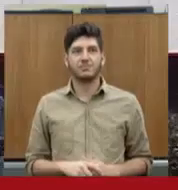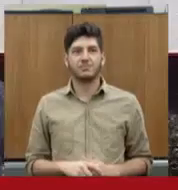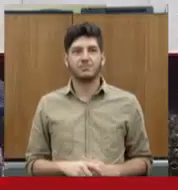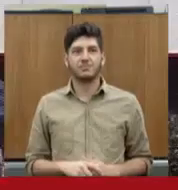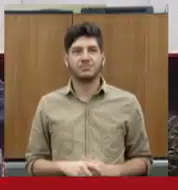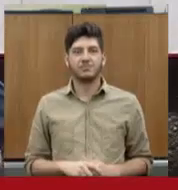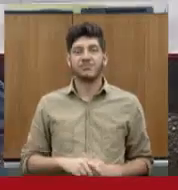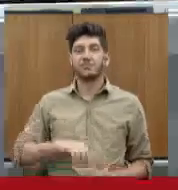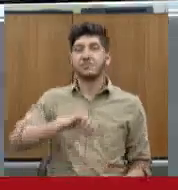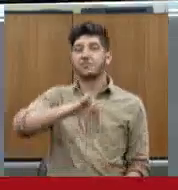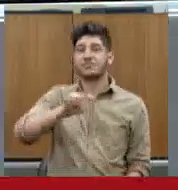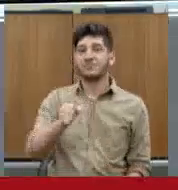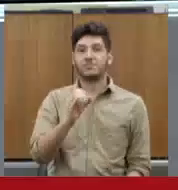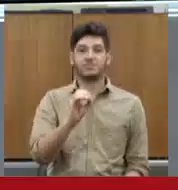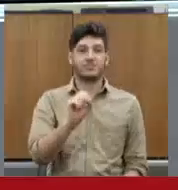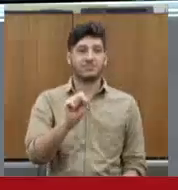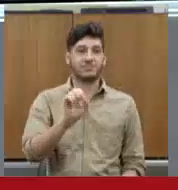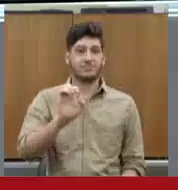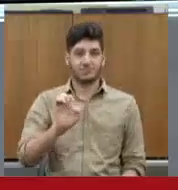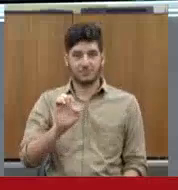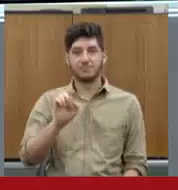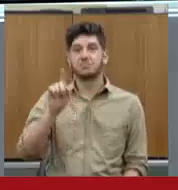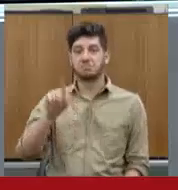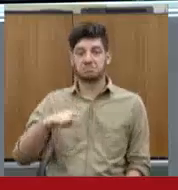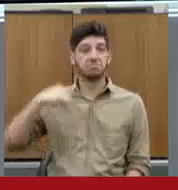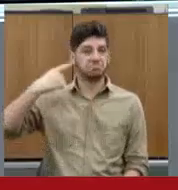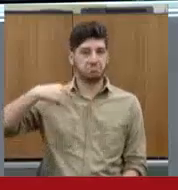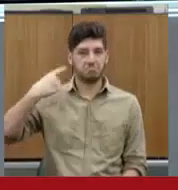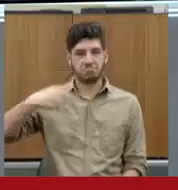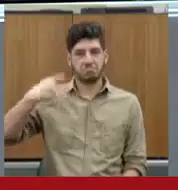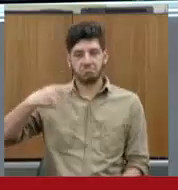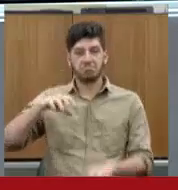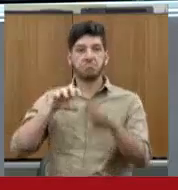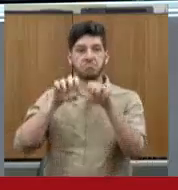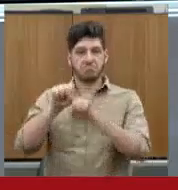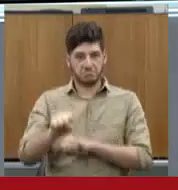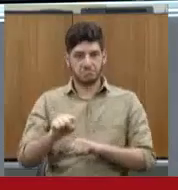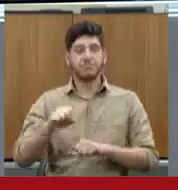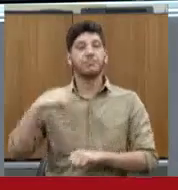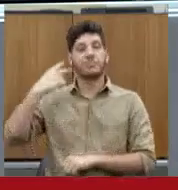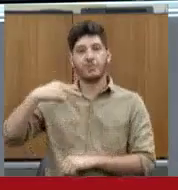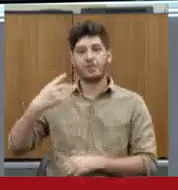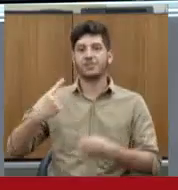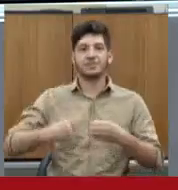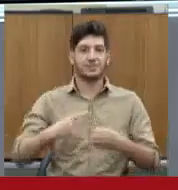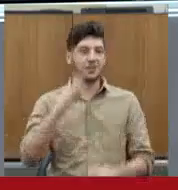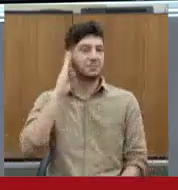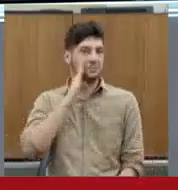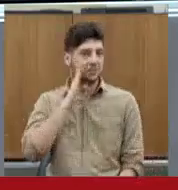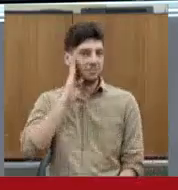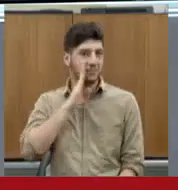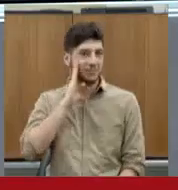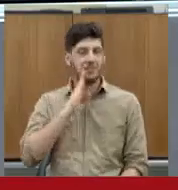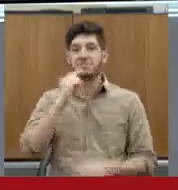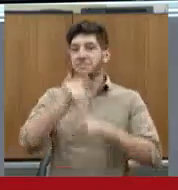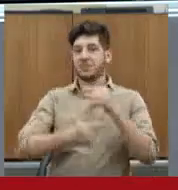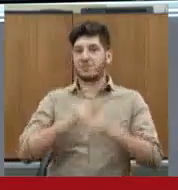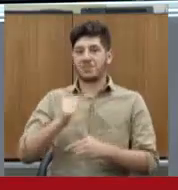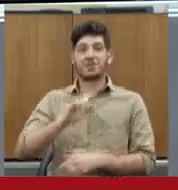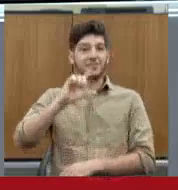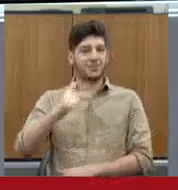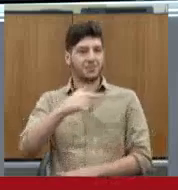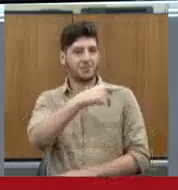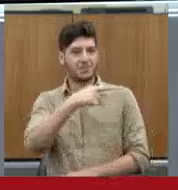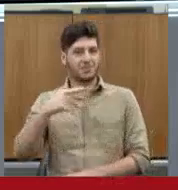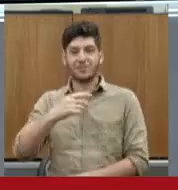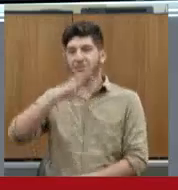José Bonifácio Borges de Andrada é advogado, foi vereador em Barbacena, atuou como vice-presidente do